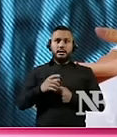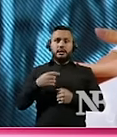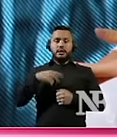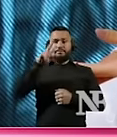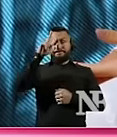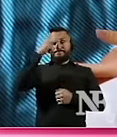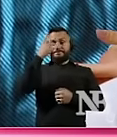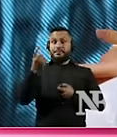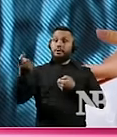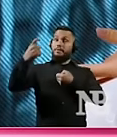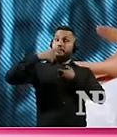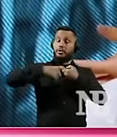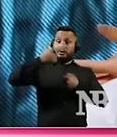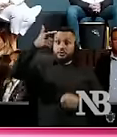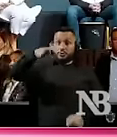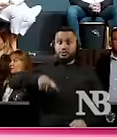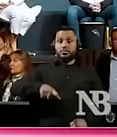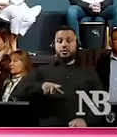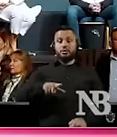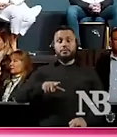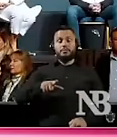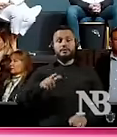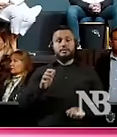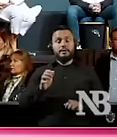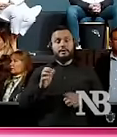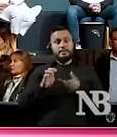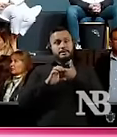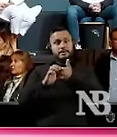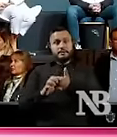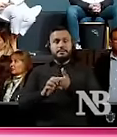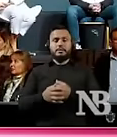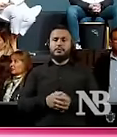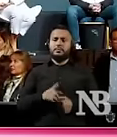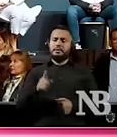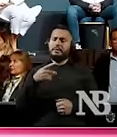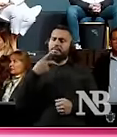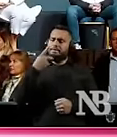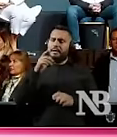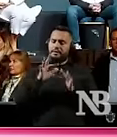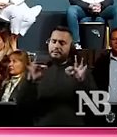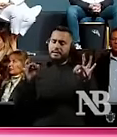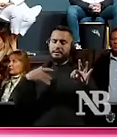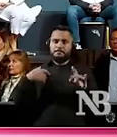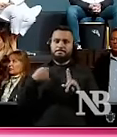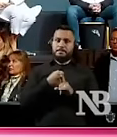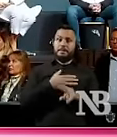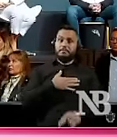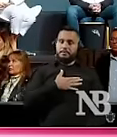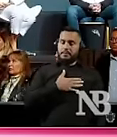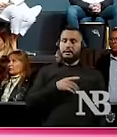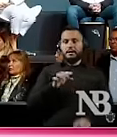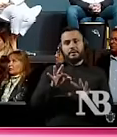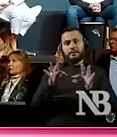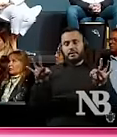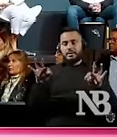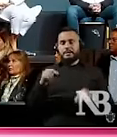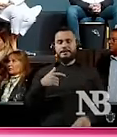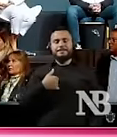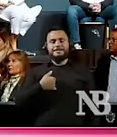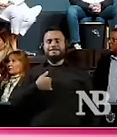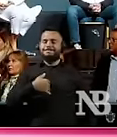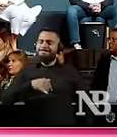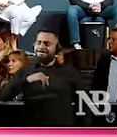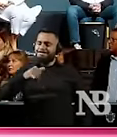era antes e se torna um cristão. E ele fala o seguinte, isso aqui marcou muito meu coração, ele diz, eu lamento